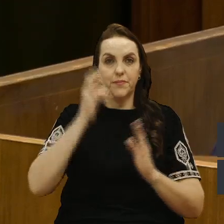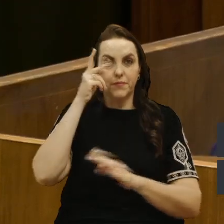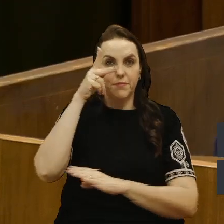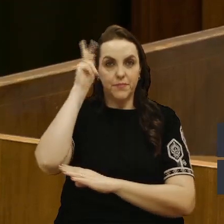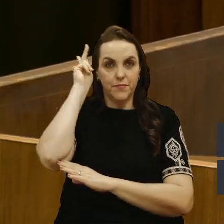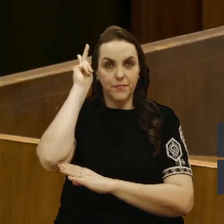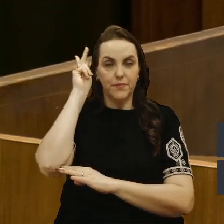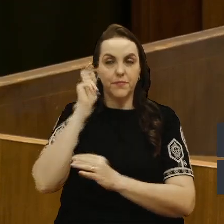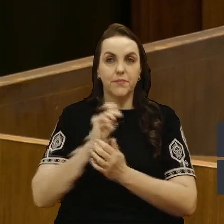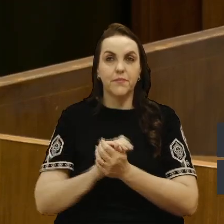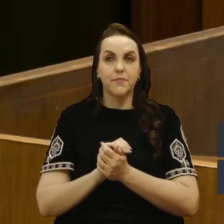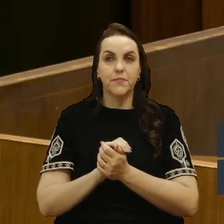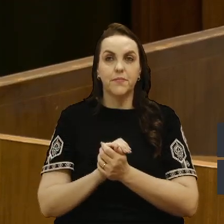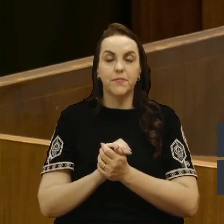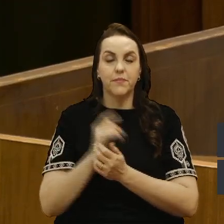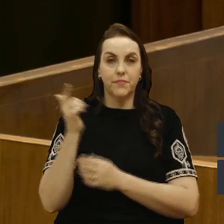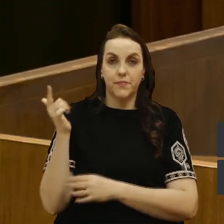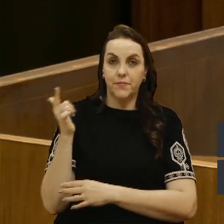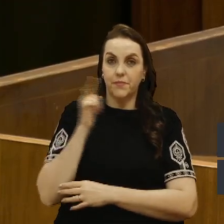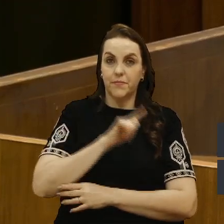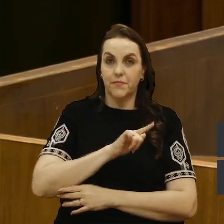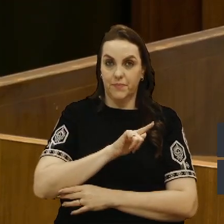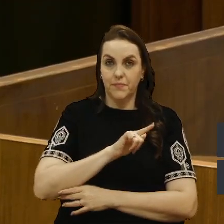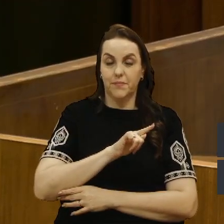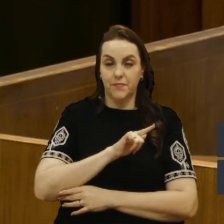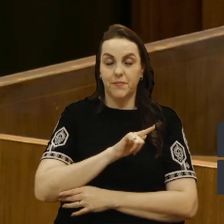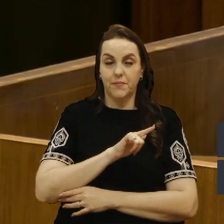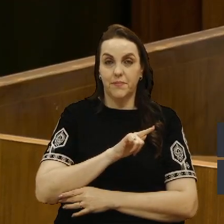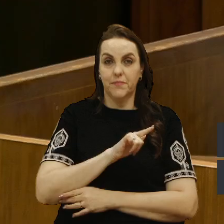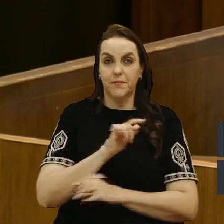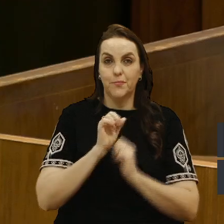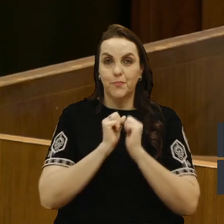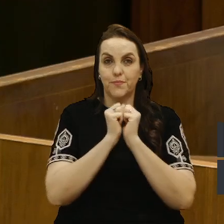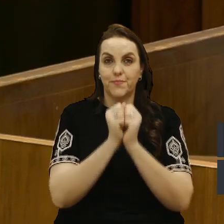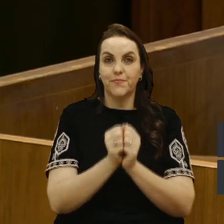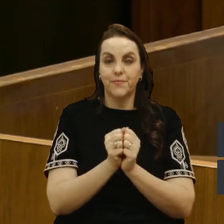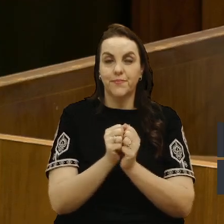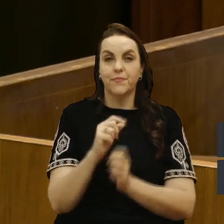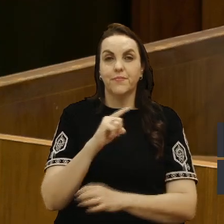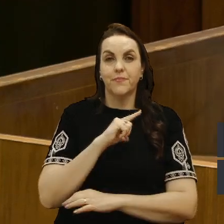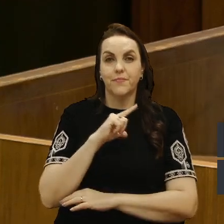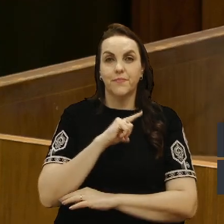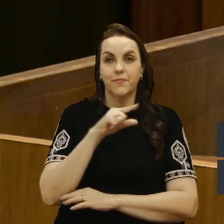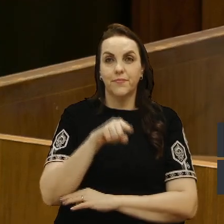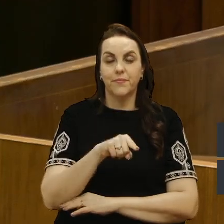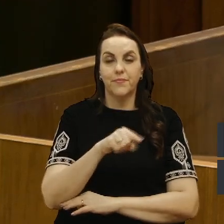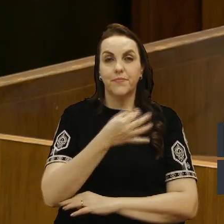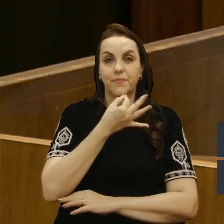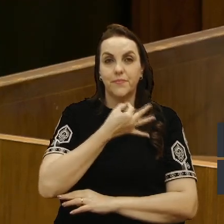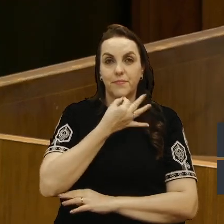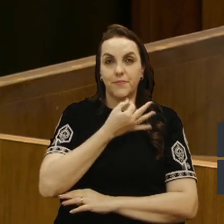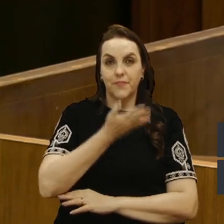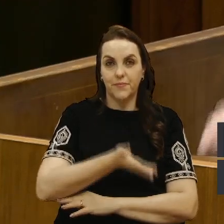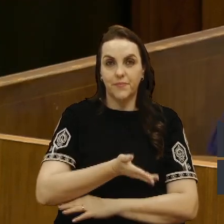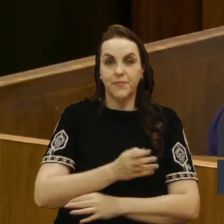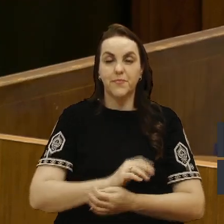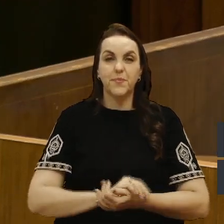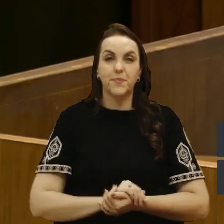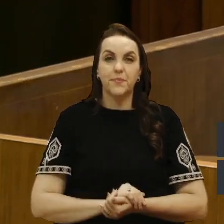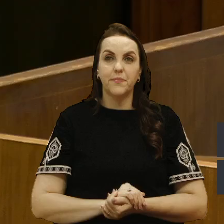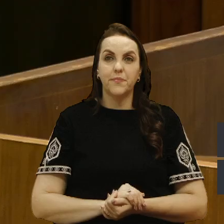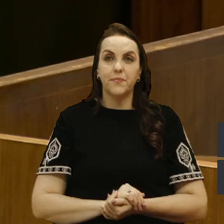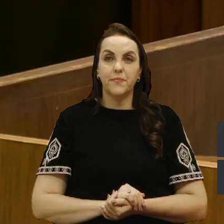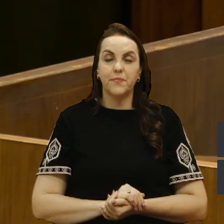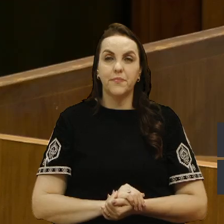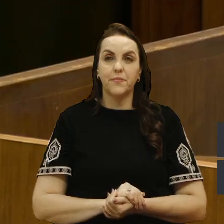Morandi, uma conquista que juntos tivemos para Caxias do Sul.